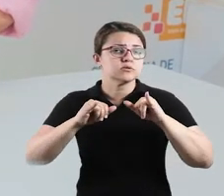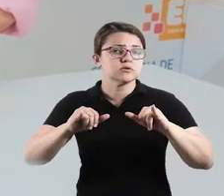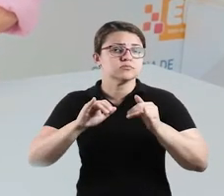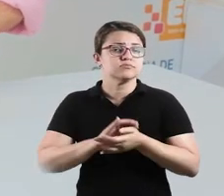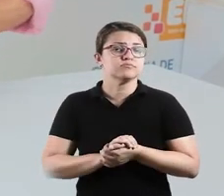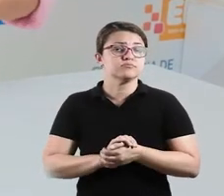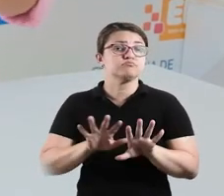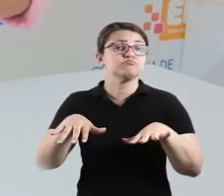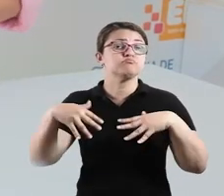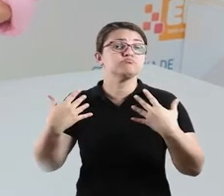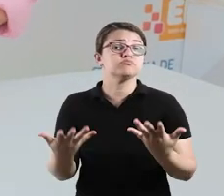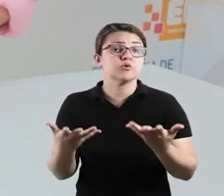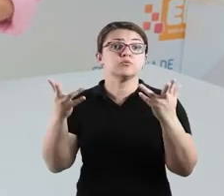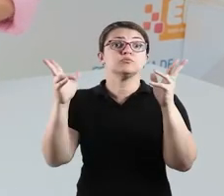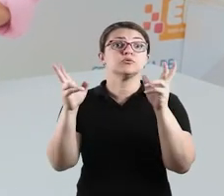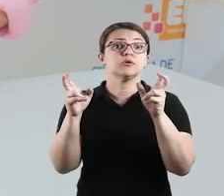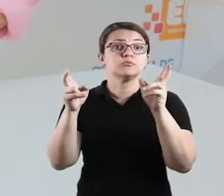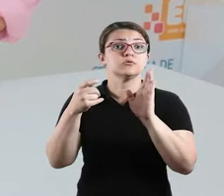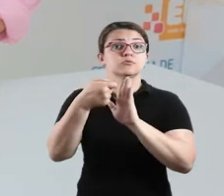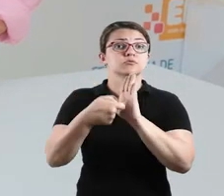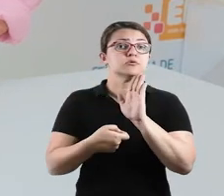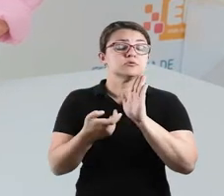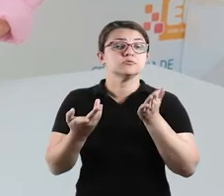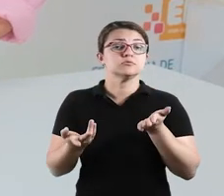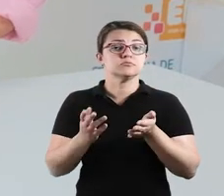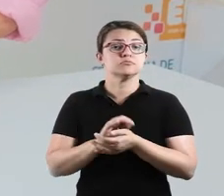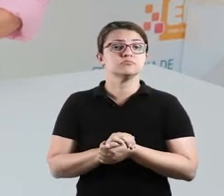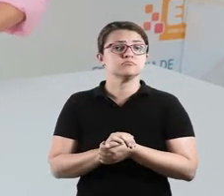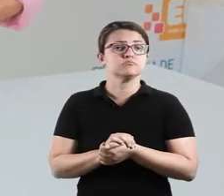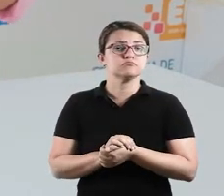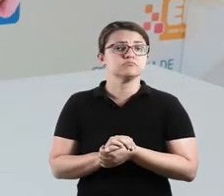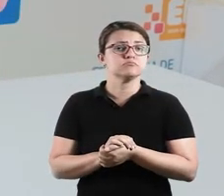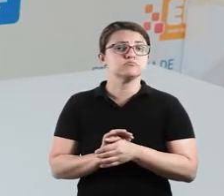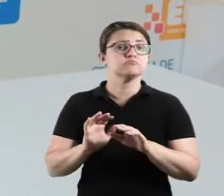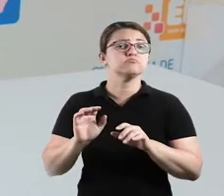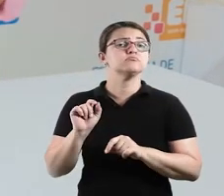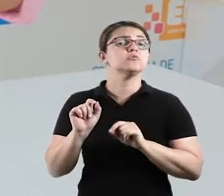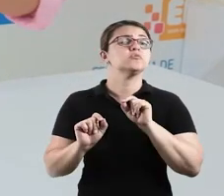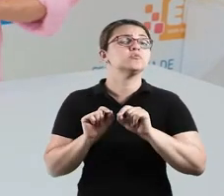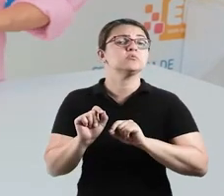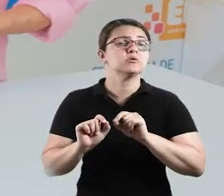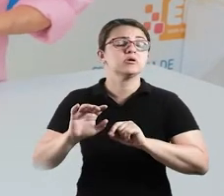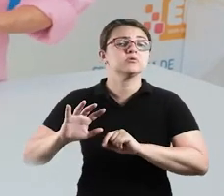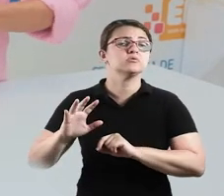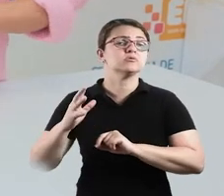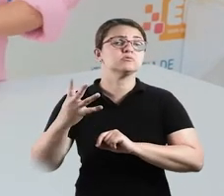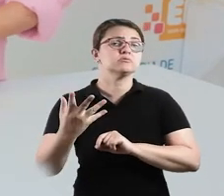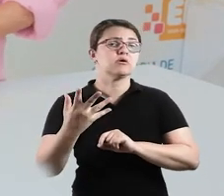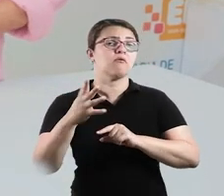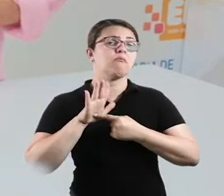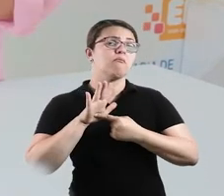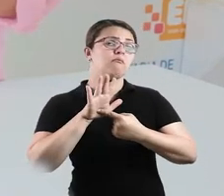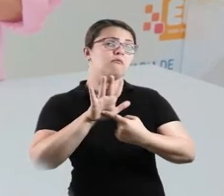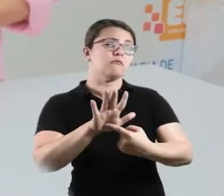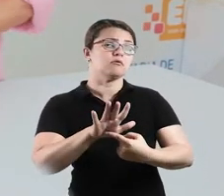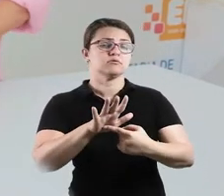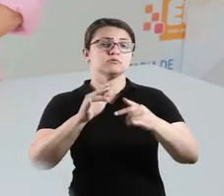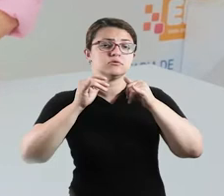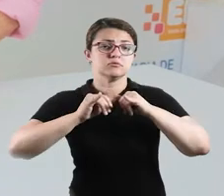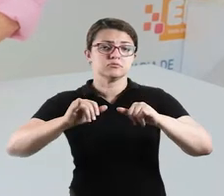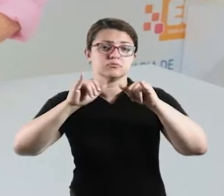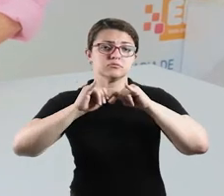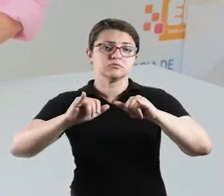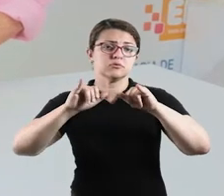publicado? Qual é o assunto do texto? Que acontecimento recente é relatado